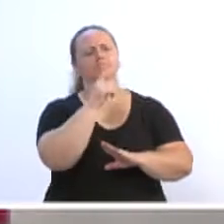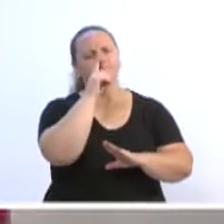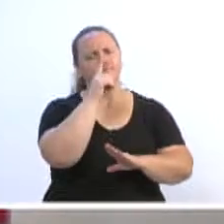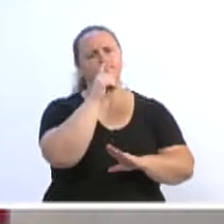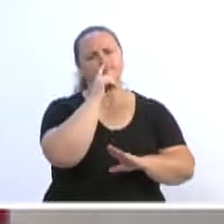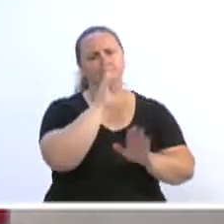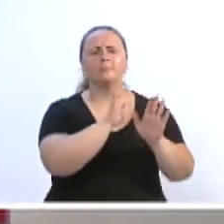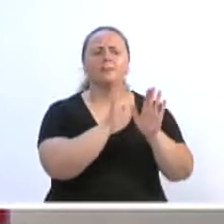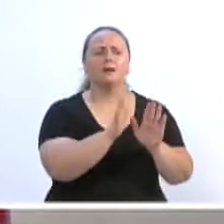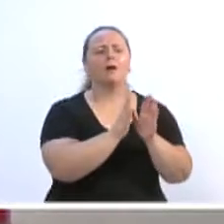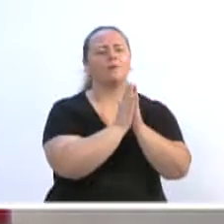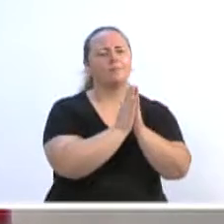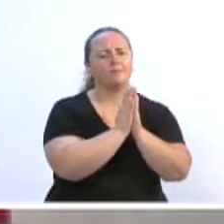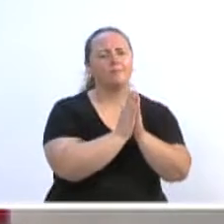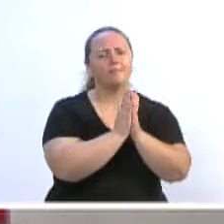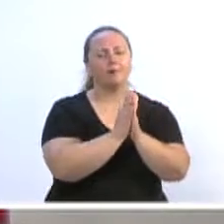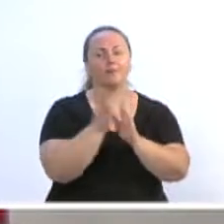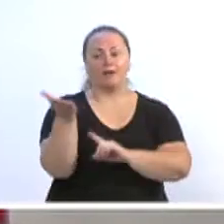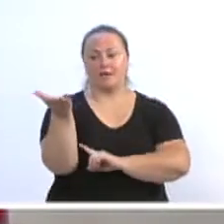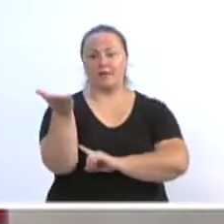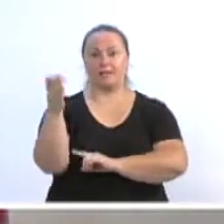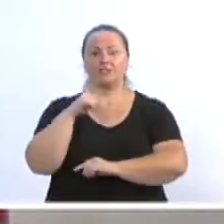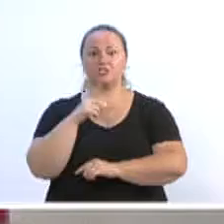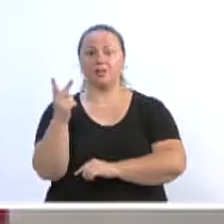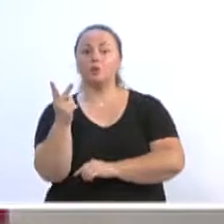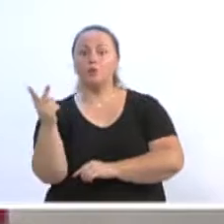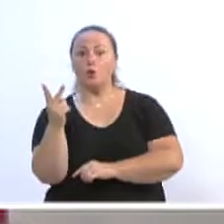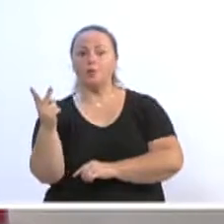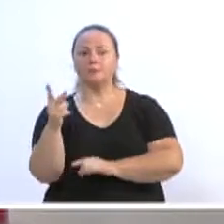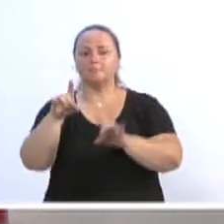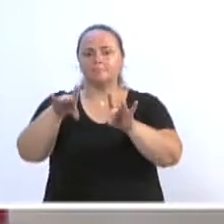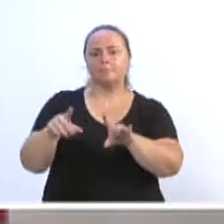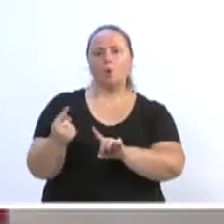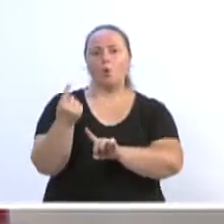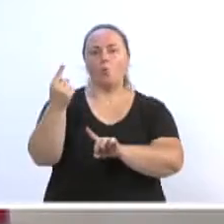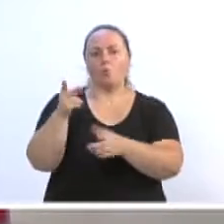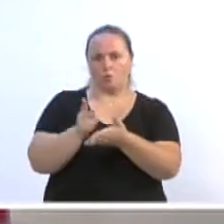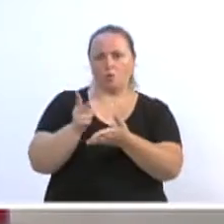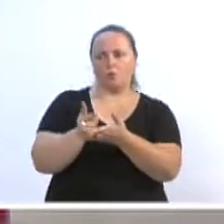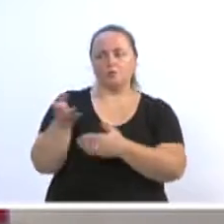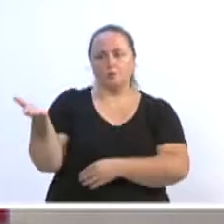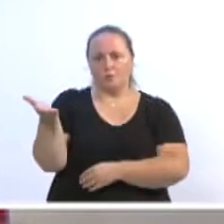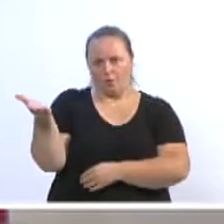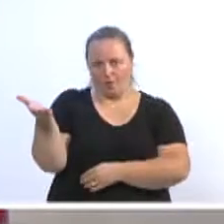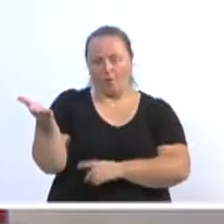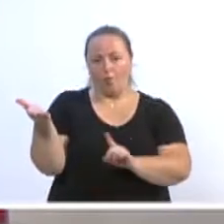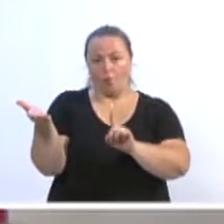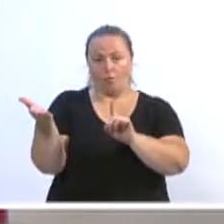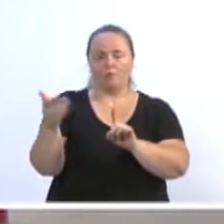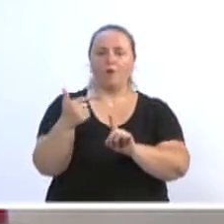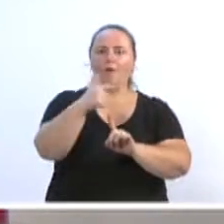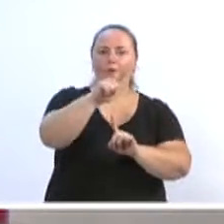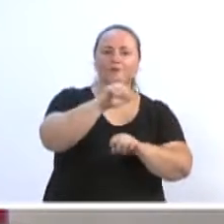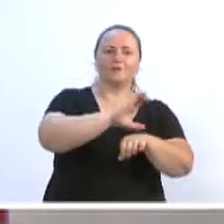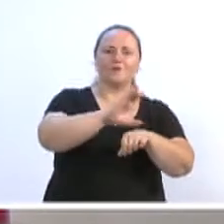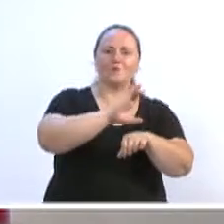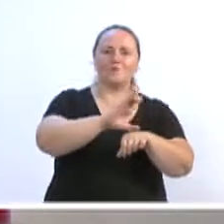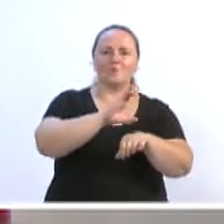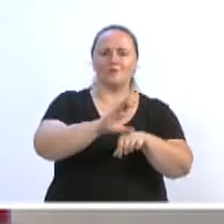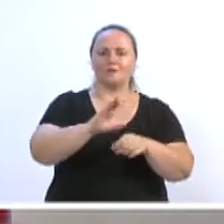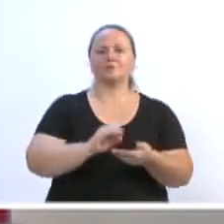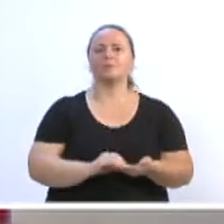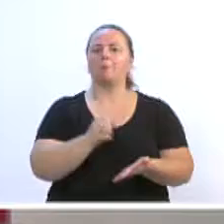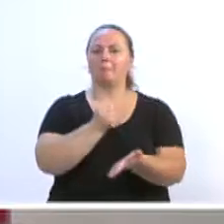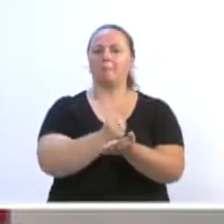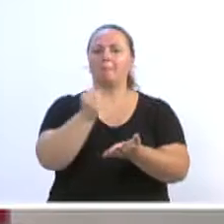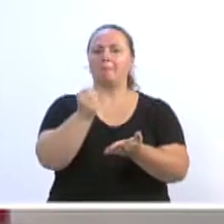dos empregos, e no horário, então, que ele tinha um dos empregos que ele deixou, ele fez o curso Entra 21, foi contratado por